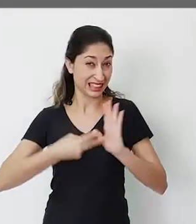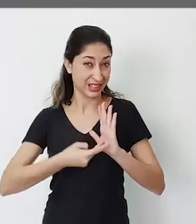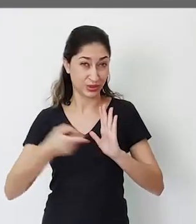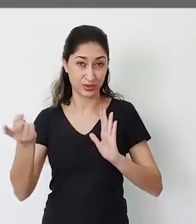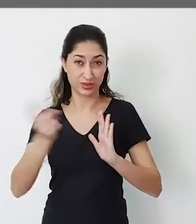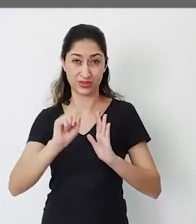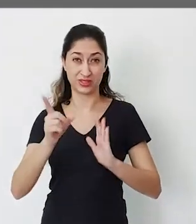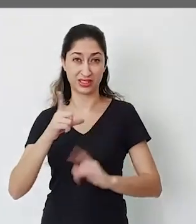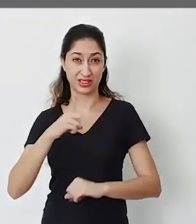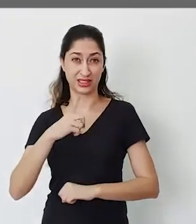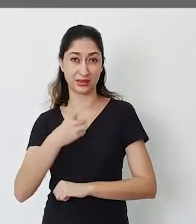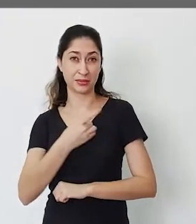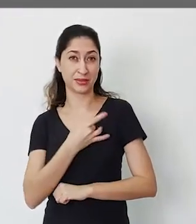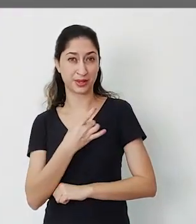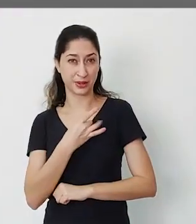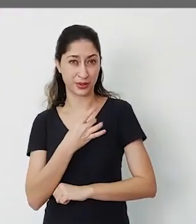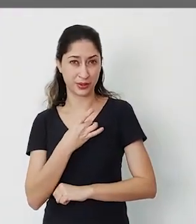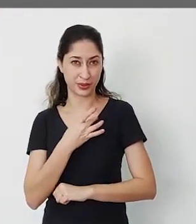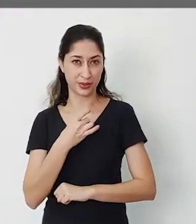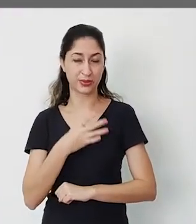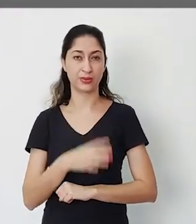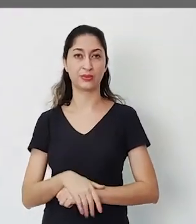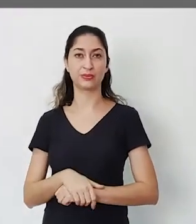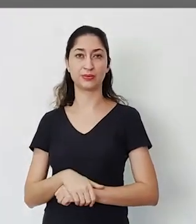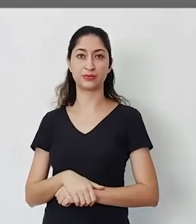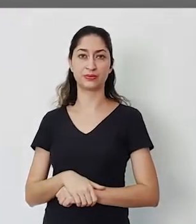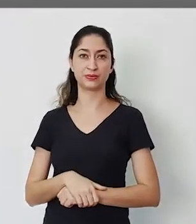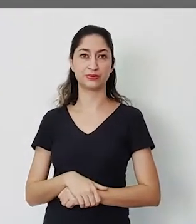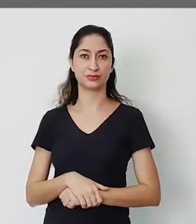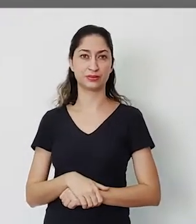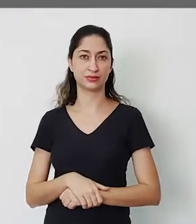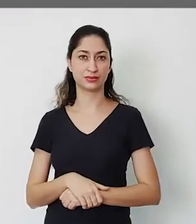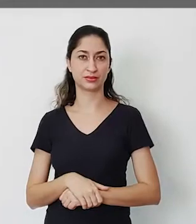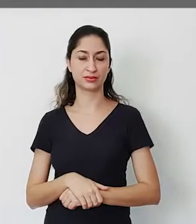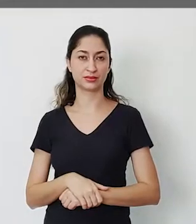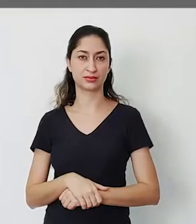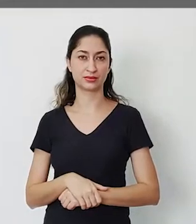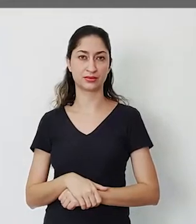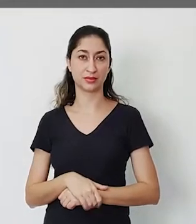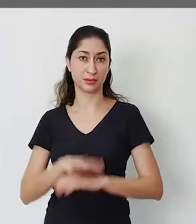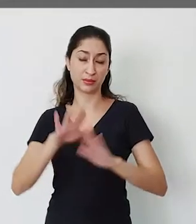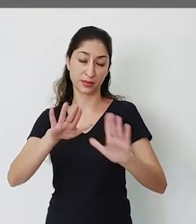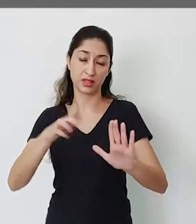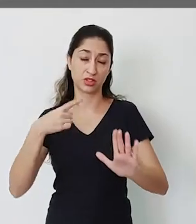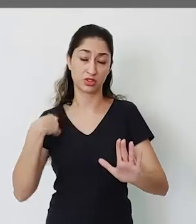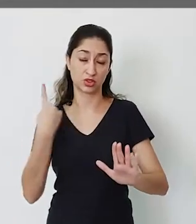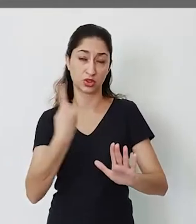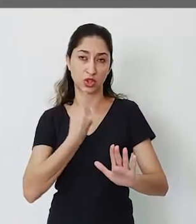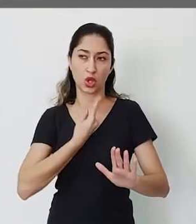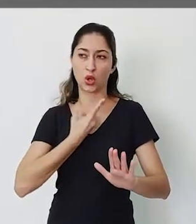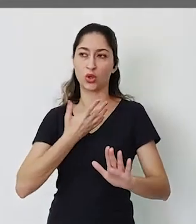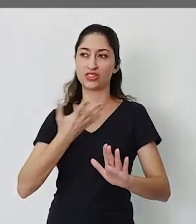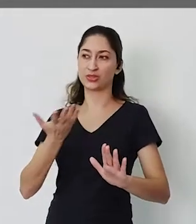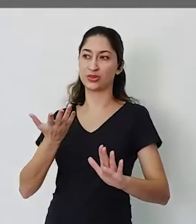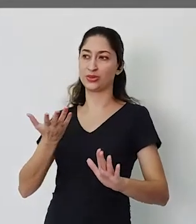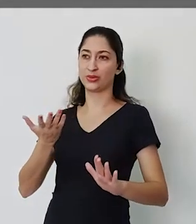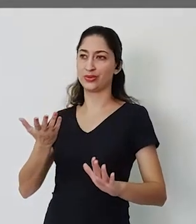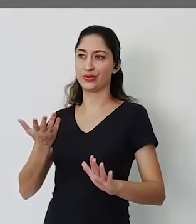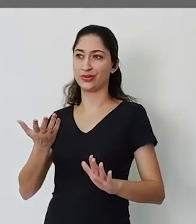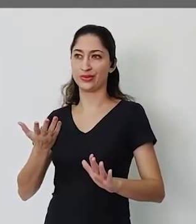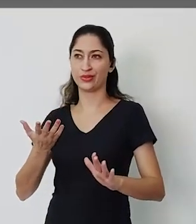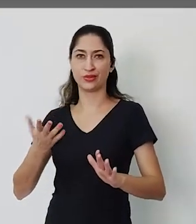de se inteirar em questões questões relacionadas ao racismo e tal, e propagando isso, né,